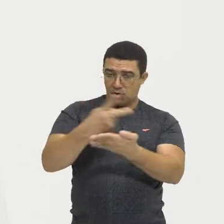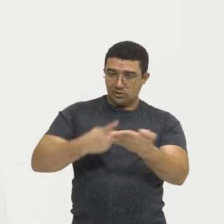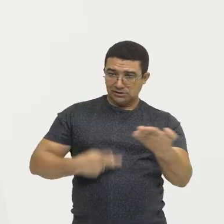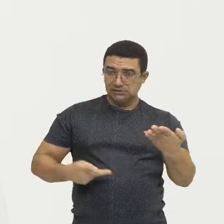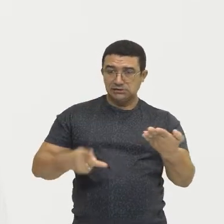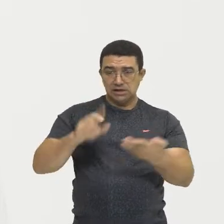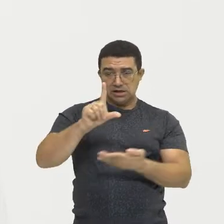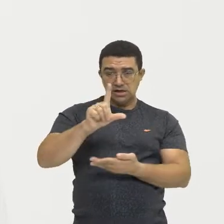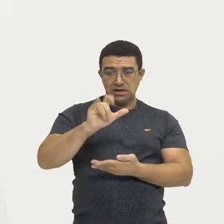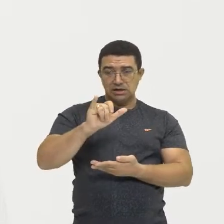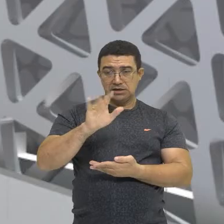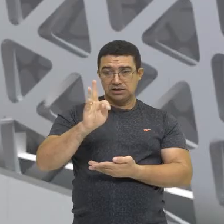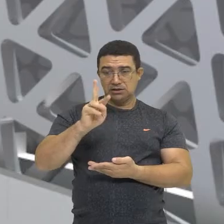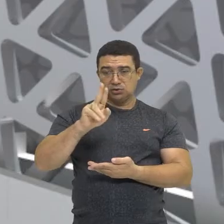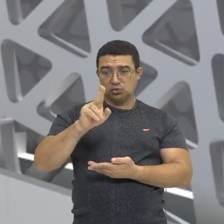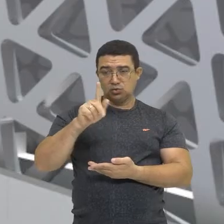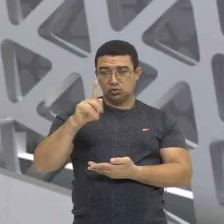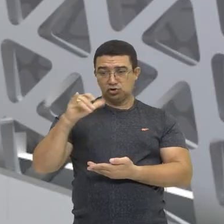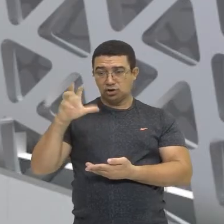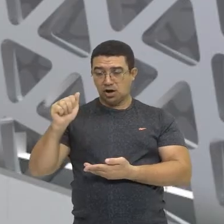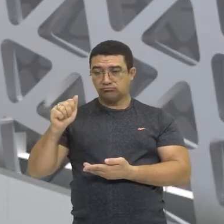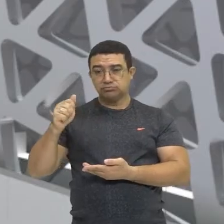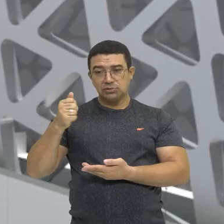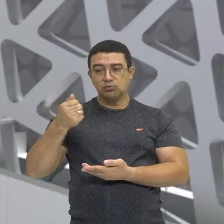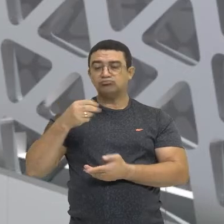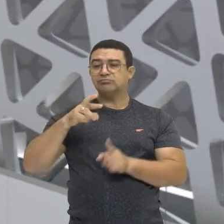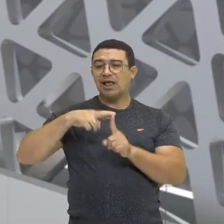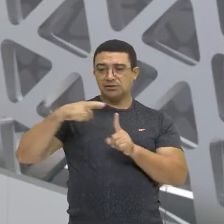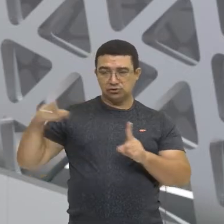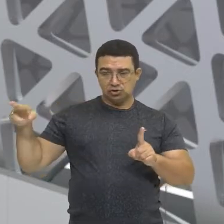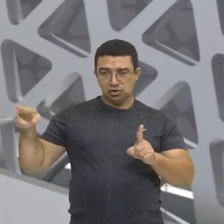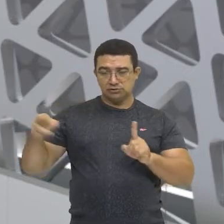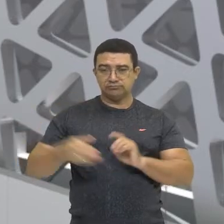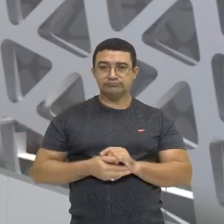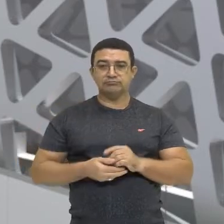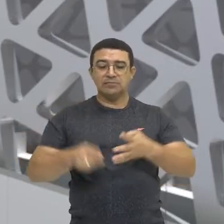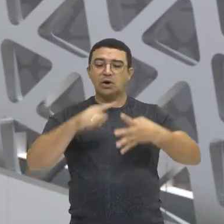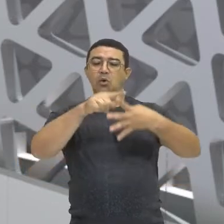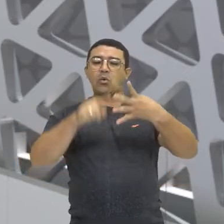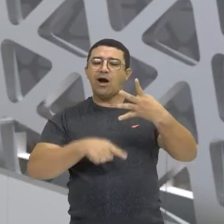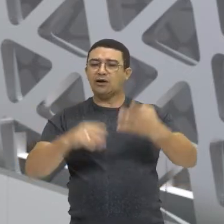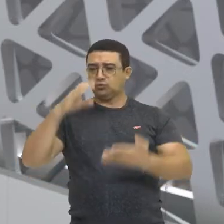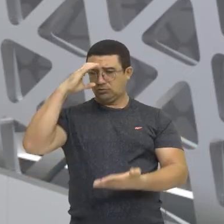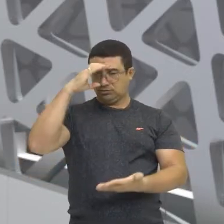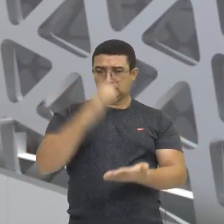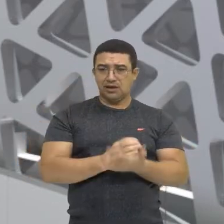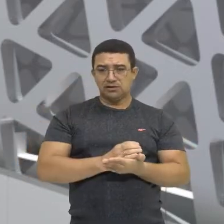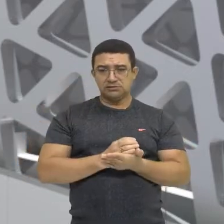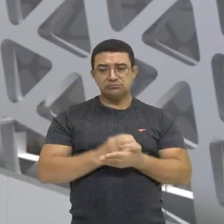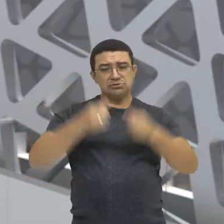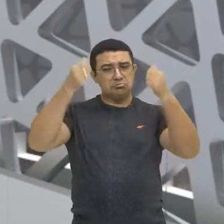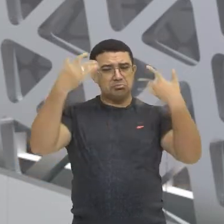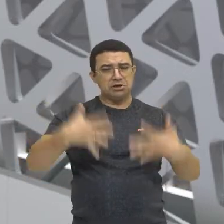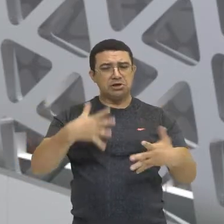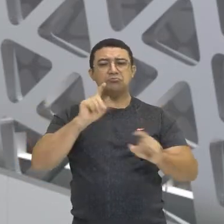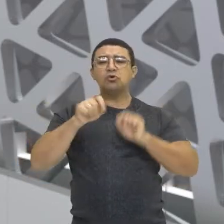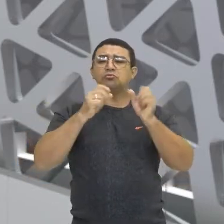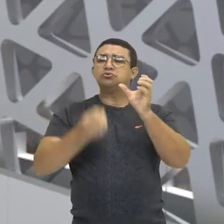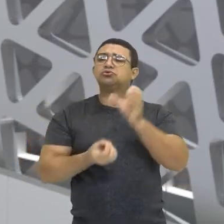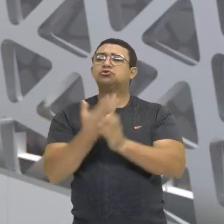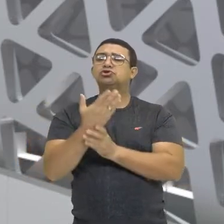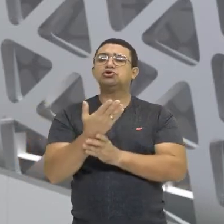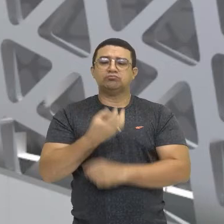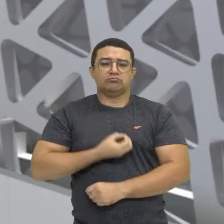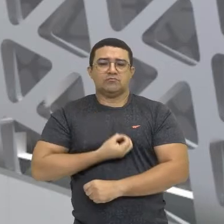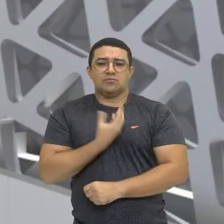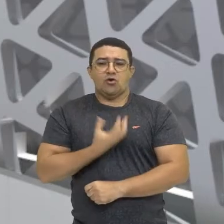litúrgico-cristã. Então, essas 4 teses procuram explicar, né, a origem do trovadorismo, mas não